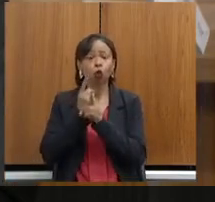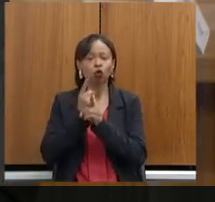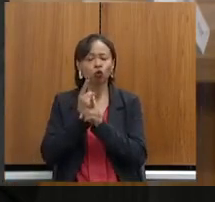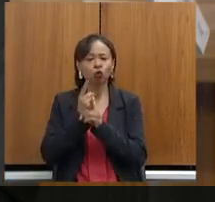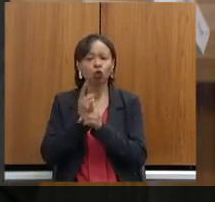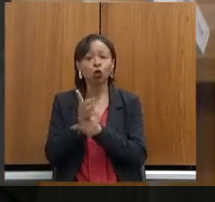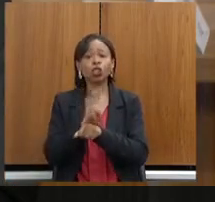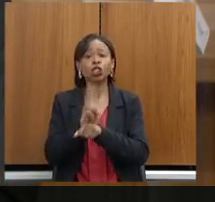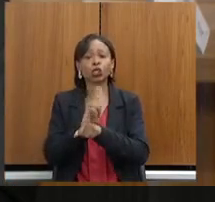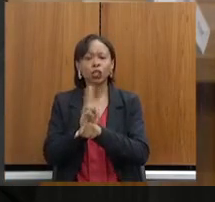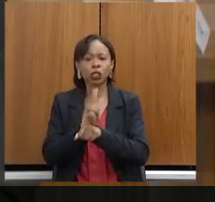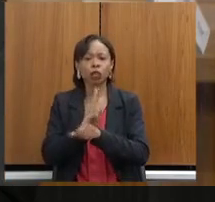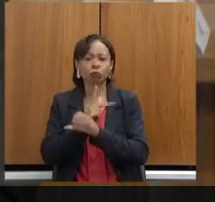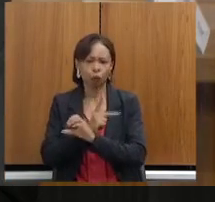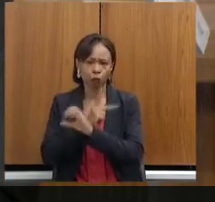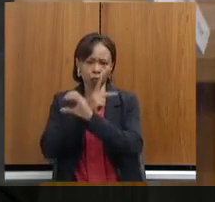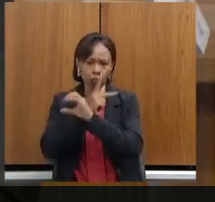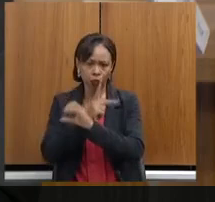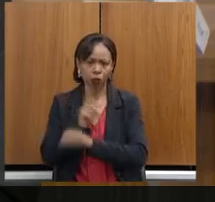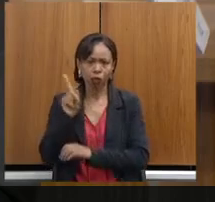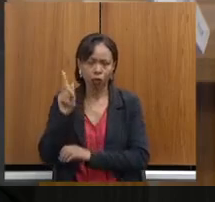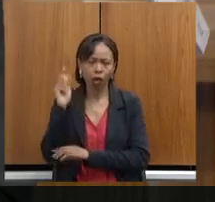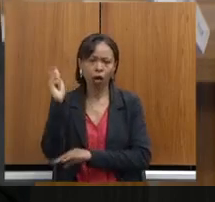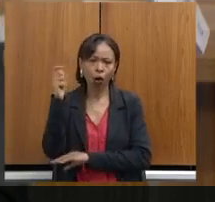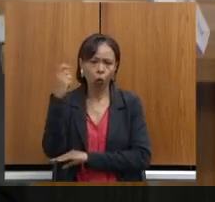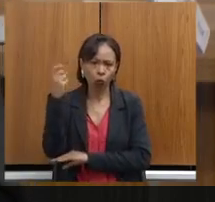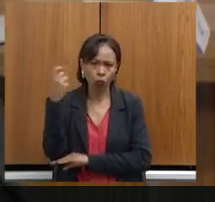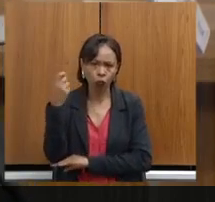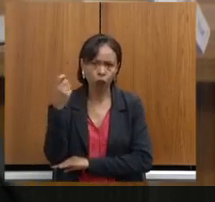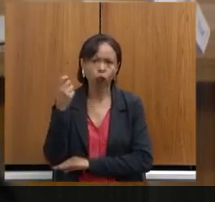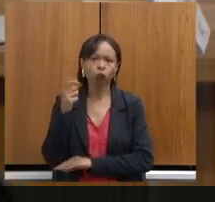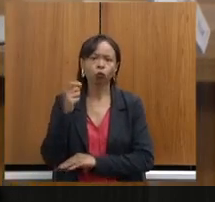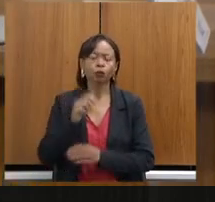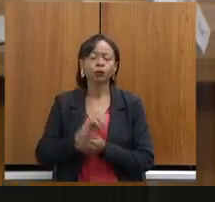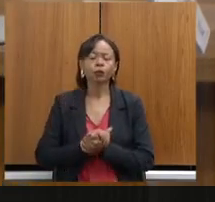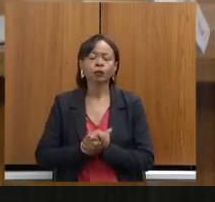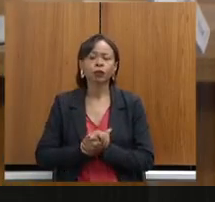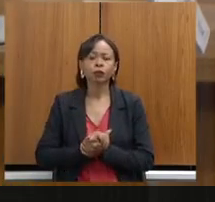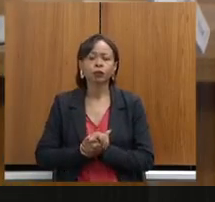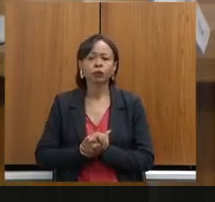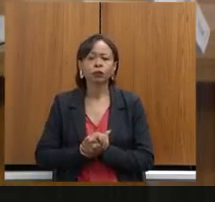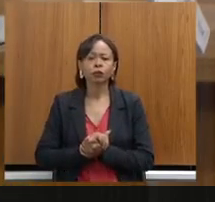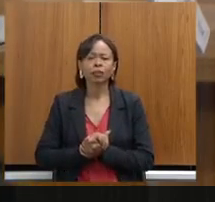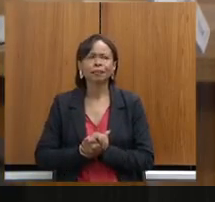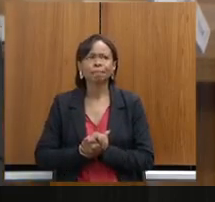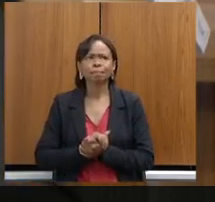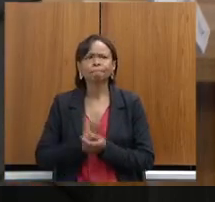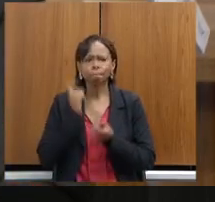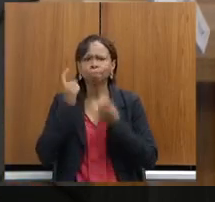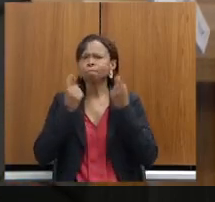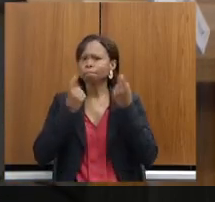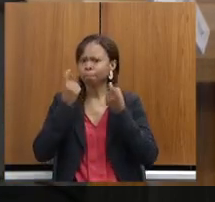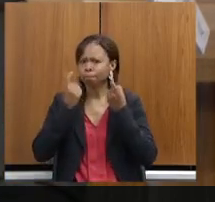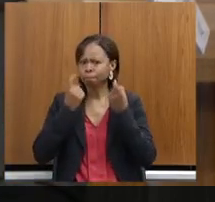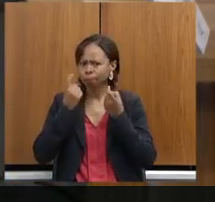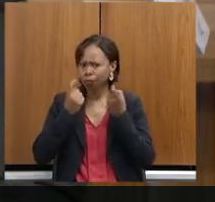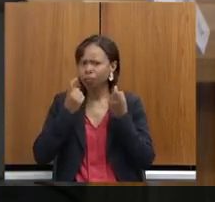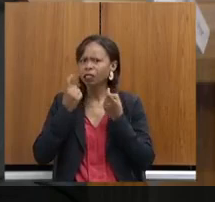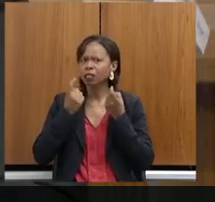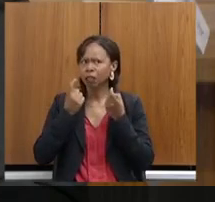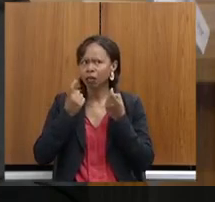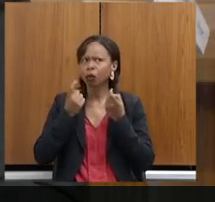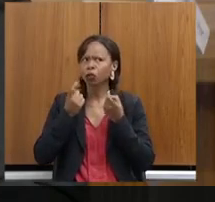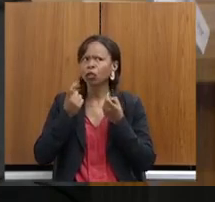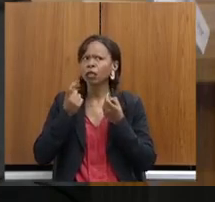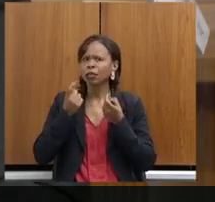Civil do Rio Grande do Sul e é uma preocupação que não é só de Minas nós